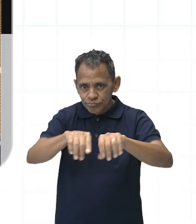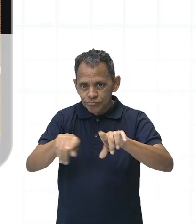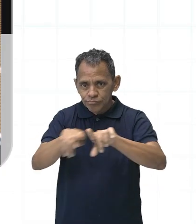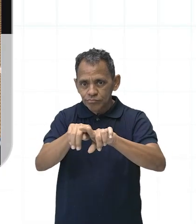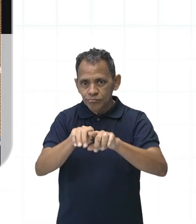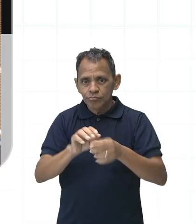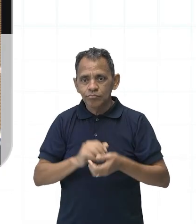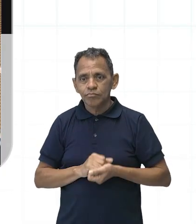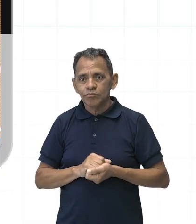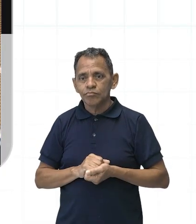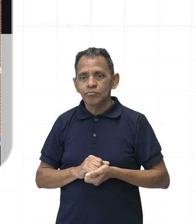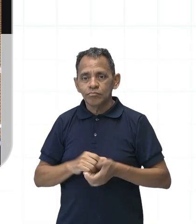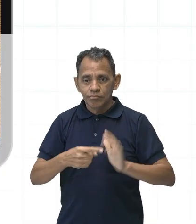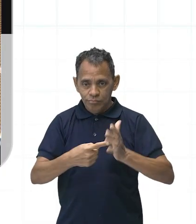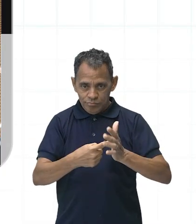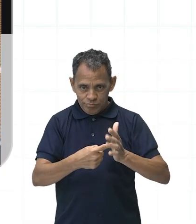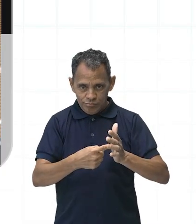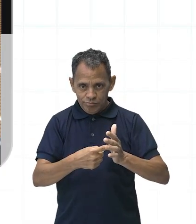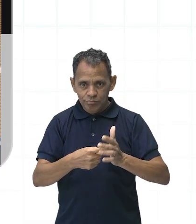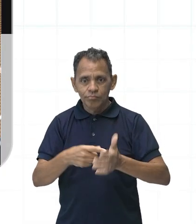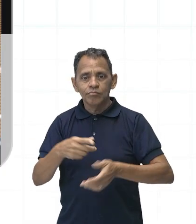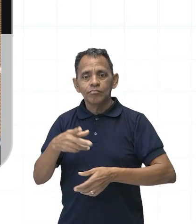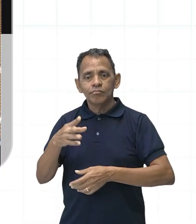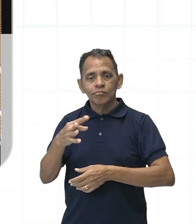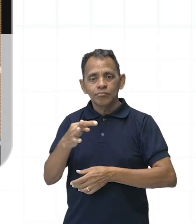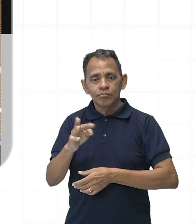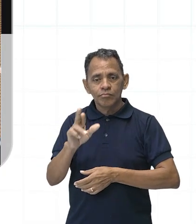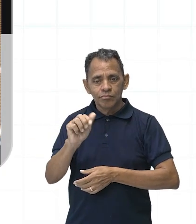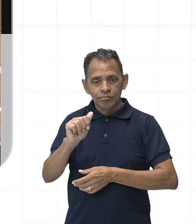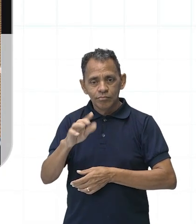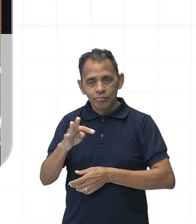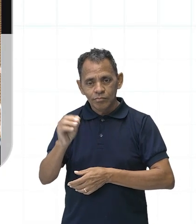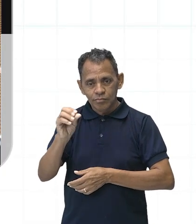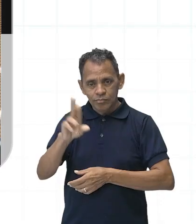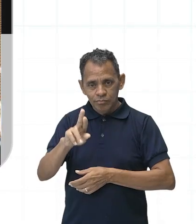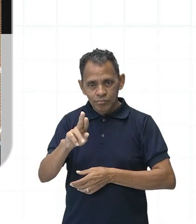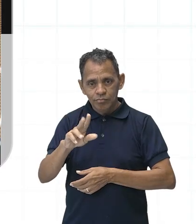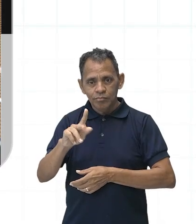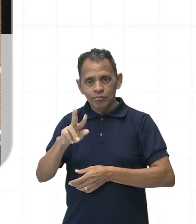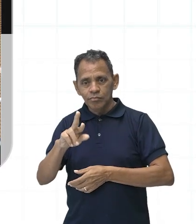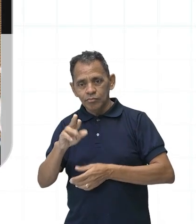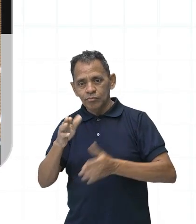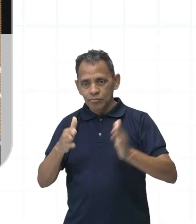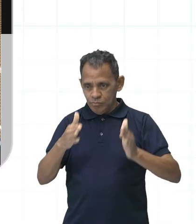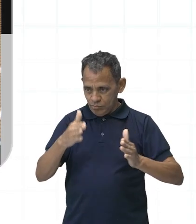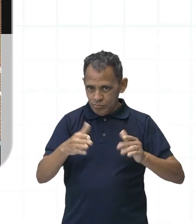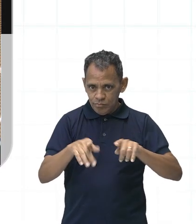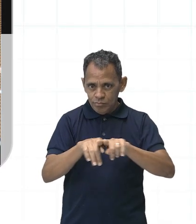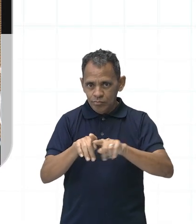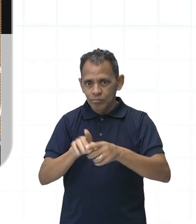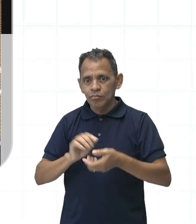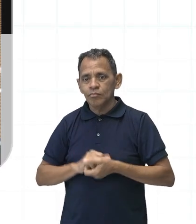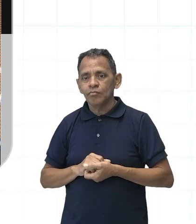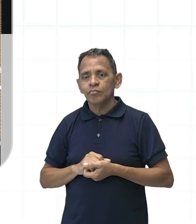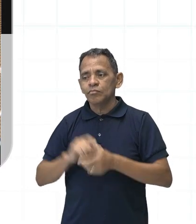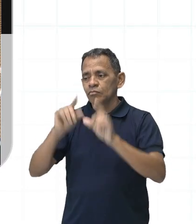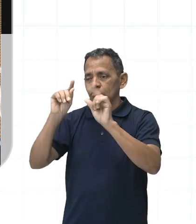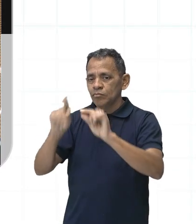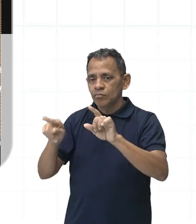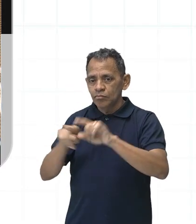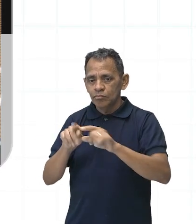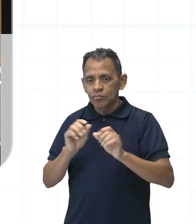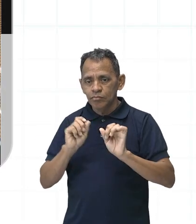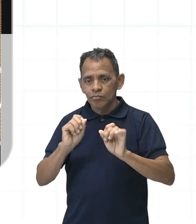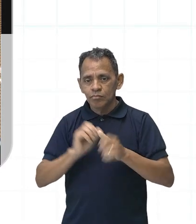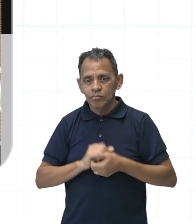trator robô, que acaba sendo equipado com GPS, gente, minimiza o quê? A sobreposição e poupa